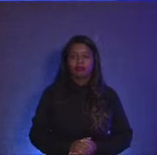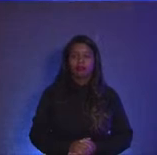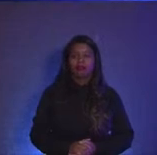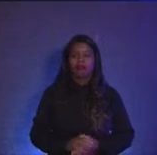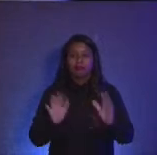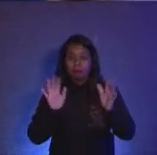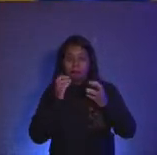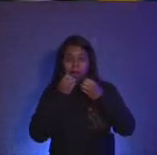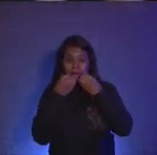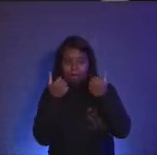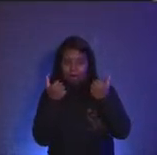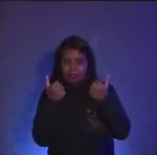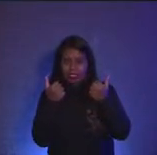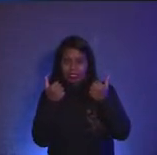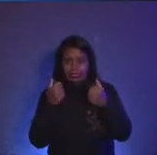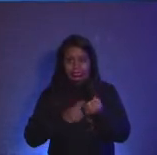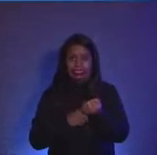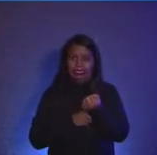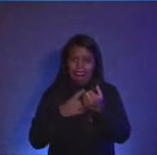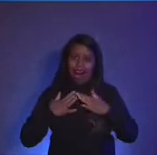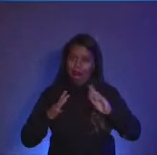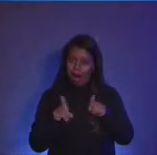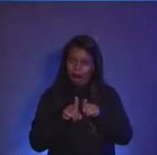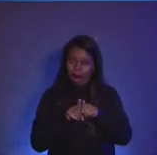Oi, gente. Tô nervoso também.